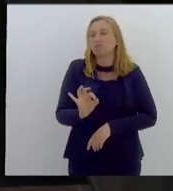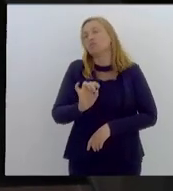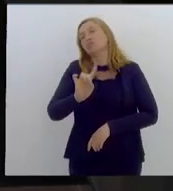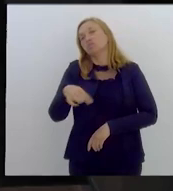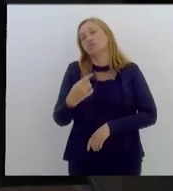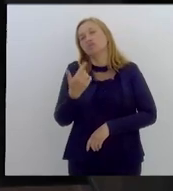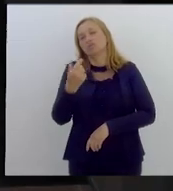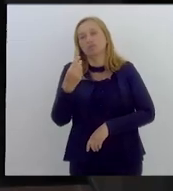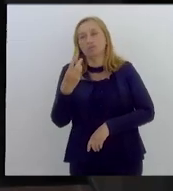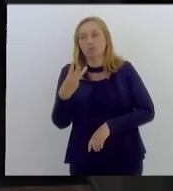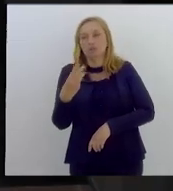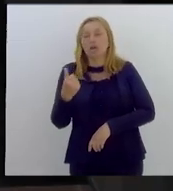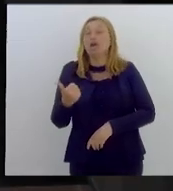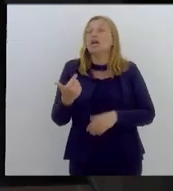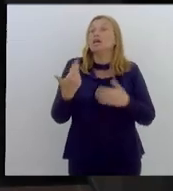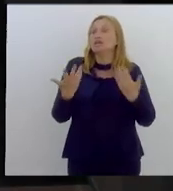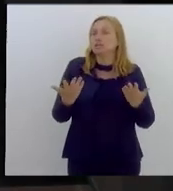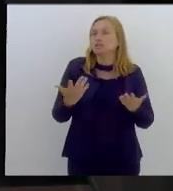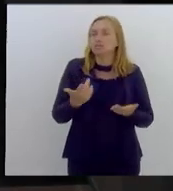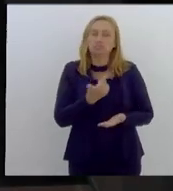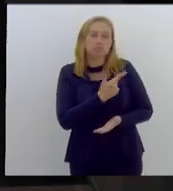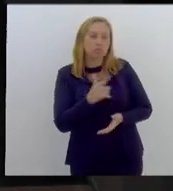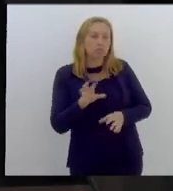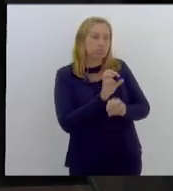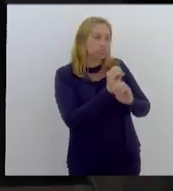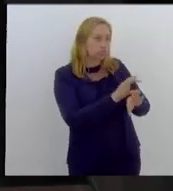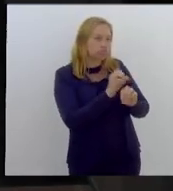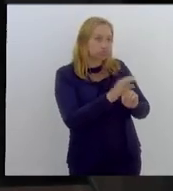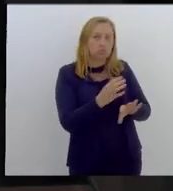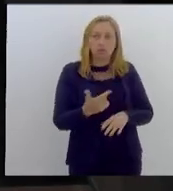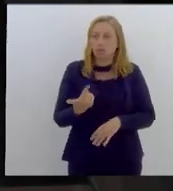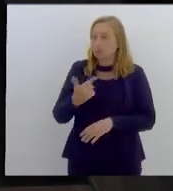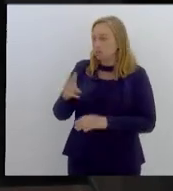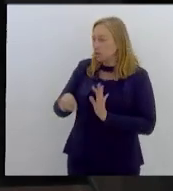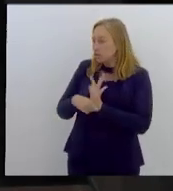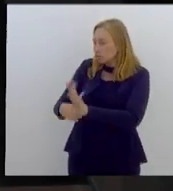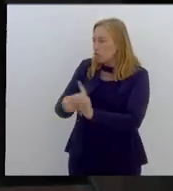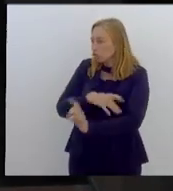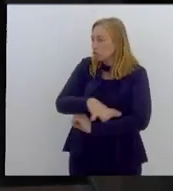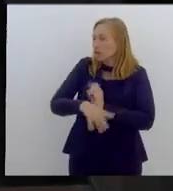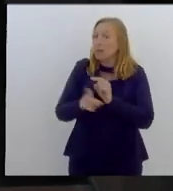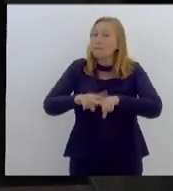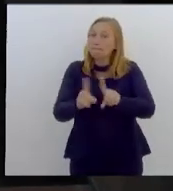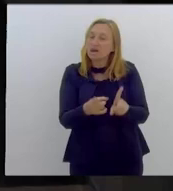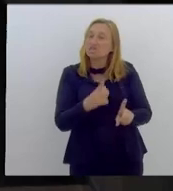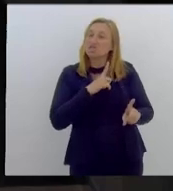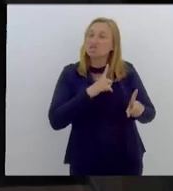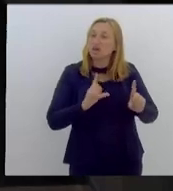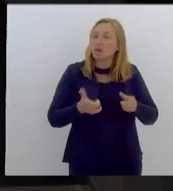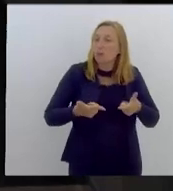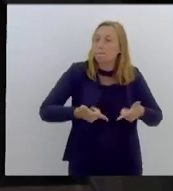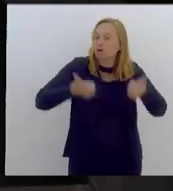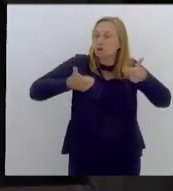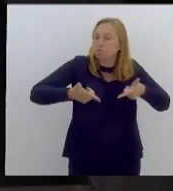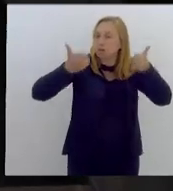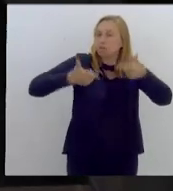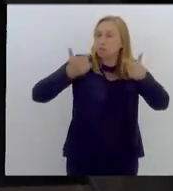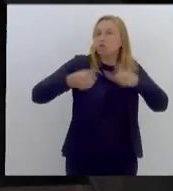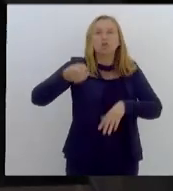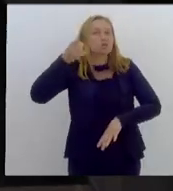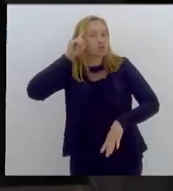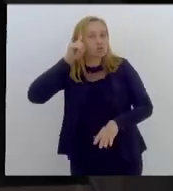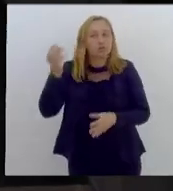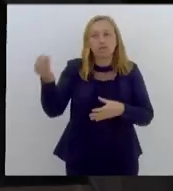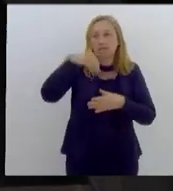18,13%. Ou seja, não tem educação, não tem assistência social, mas tem tiro de fuzil todos os dias dentro